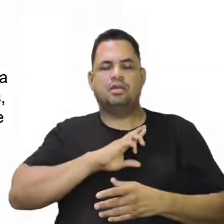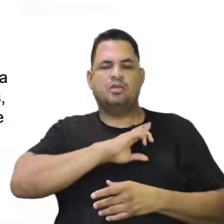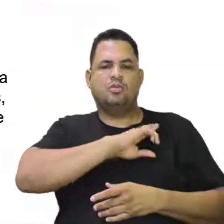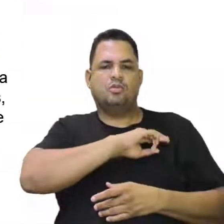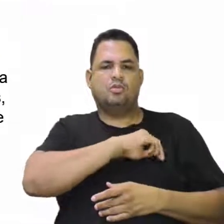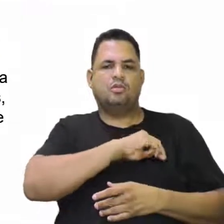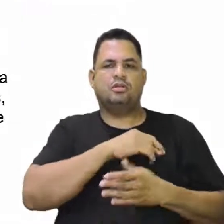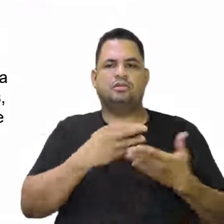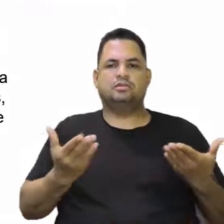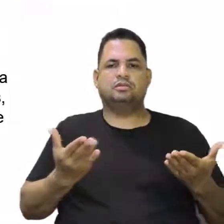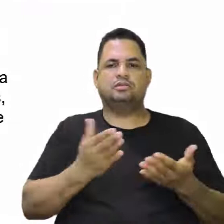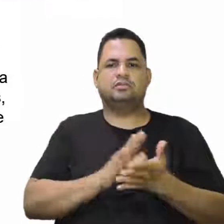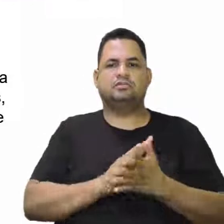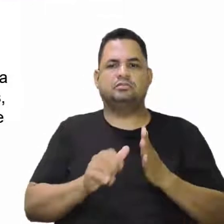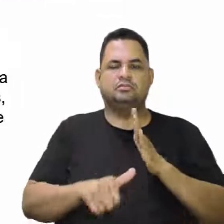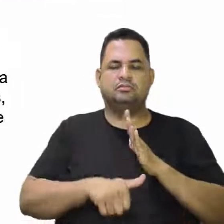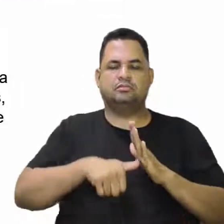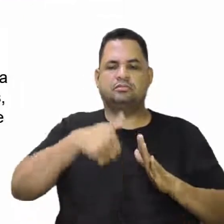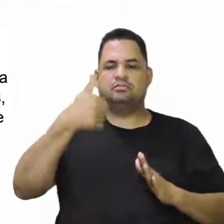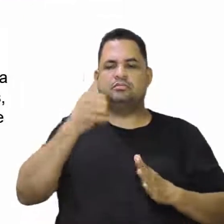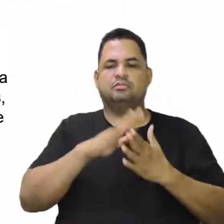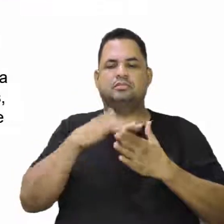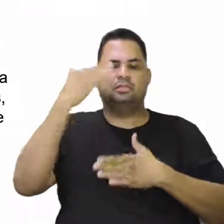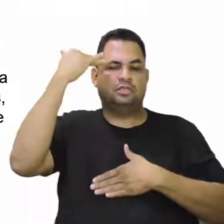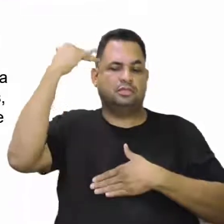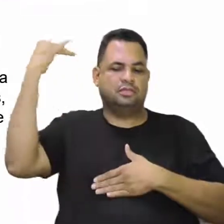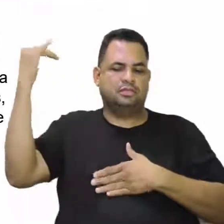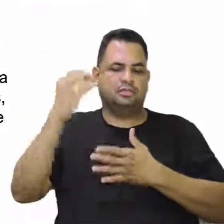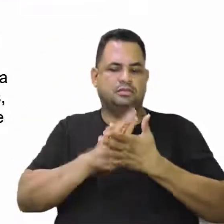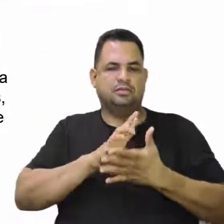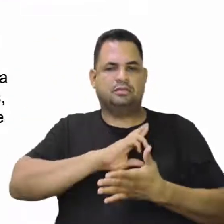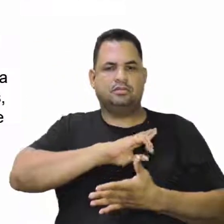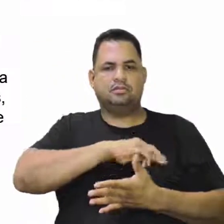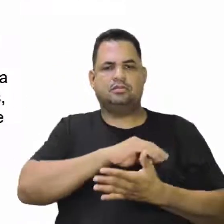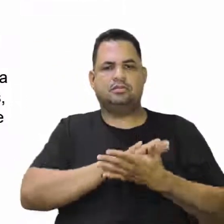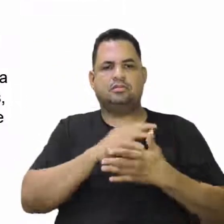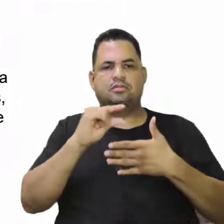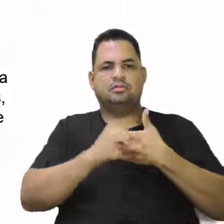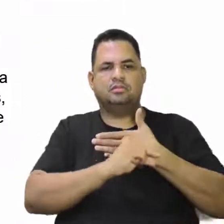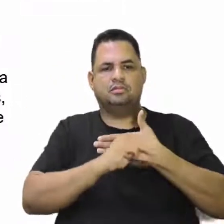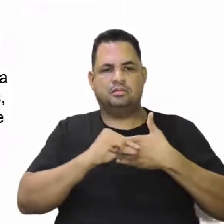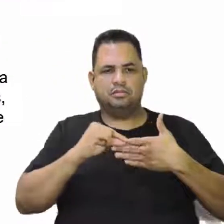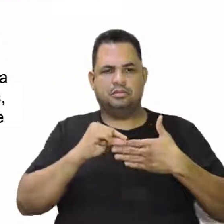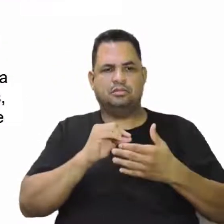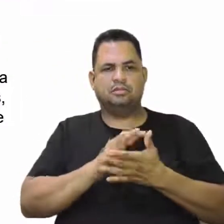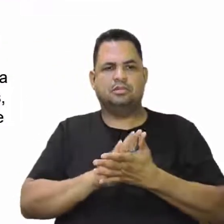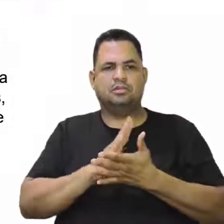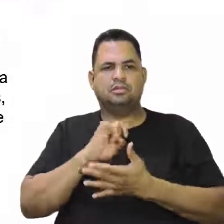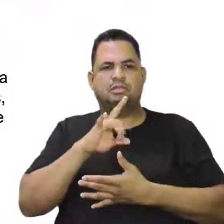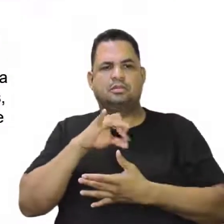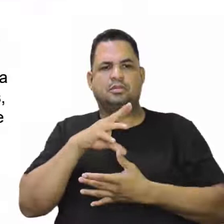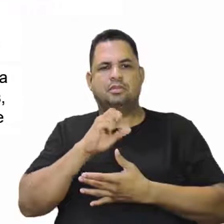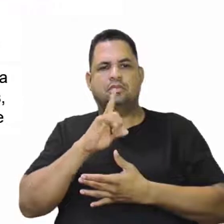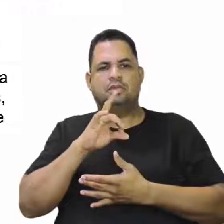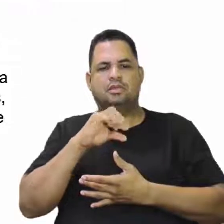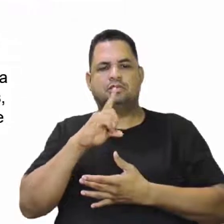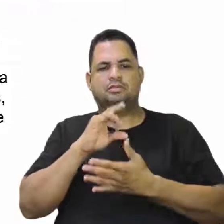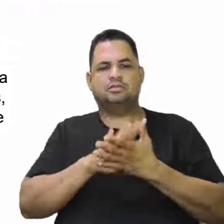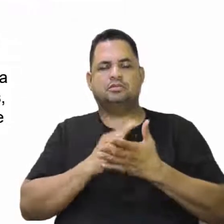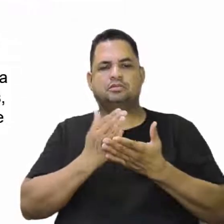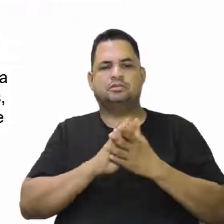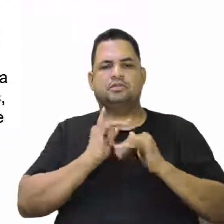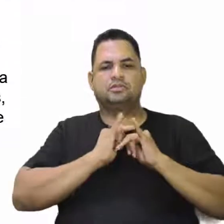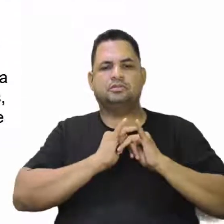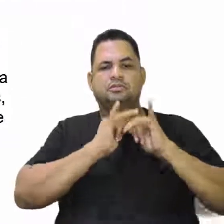gente. É o primeiro e mais famoso romance da escritora chilena Isabel Allende. Ele foi lançado